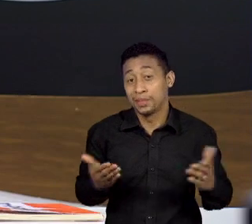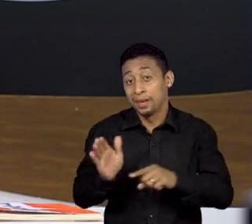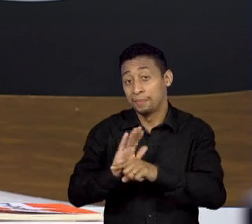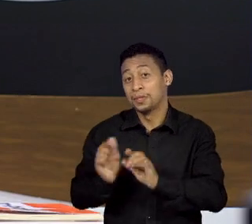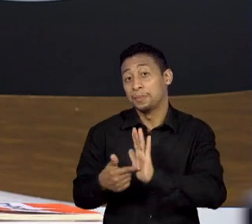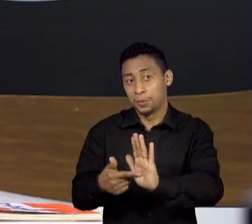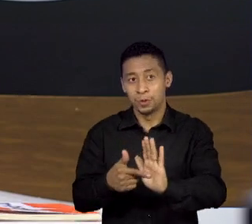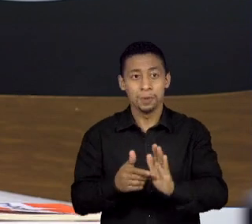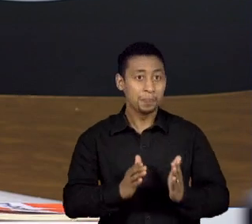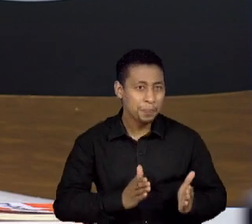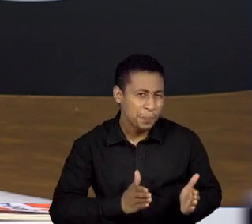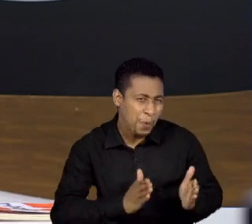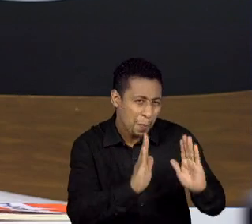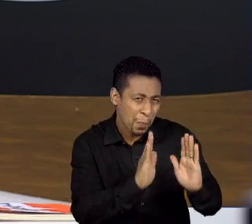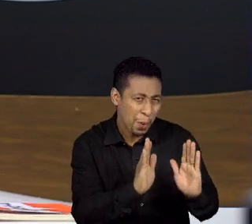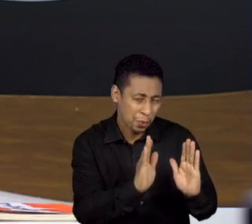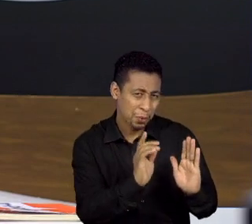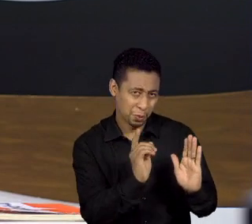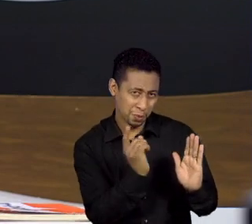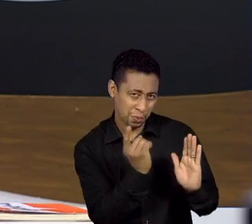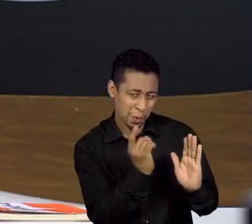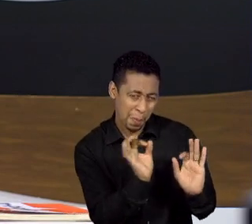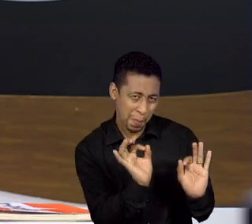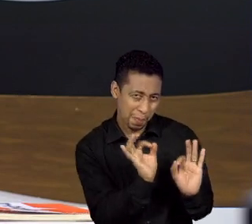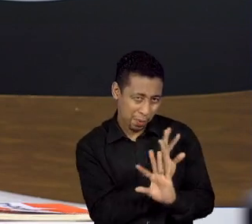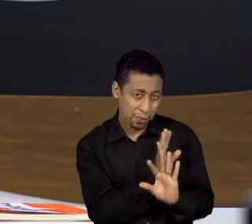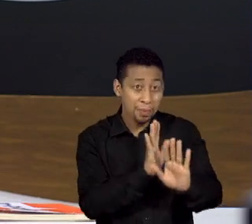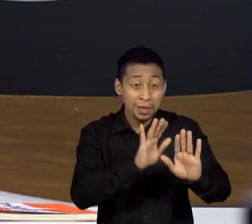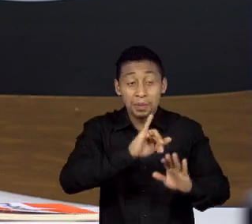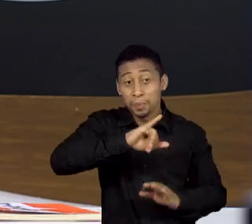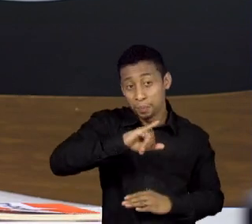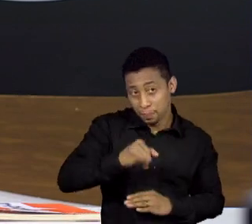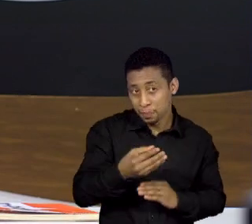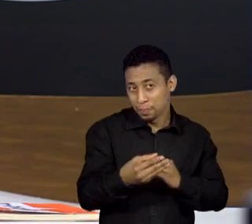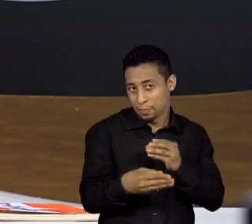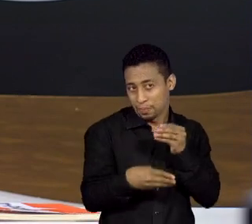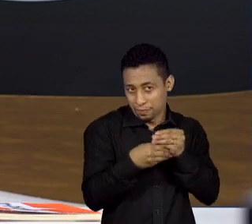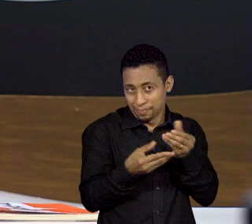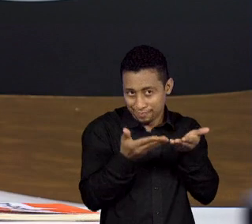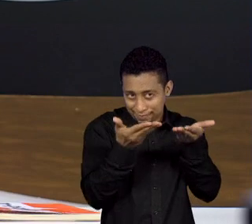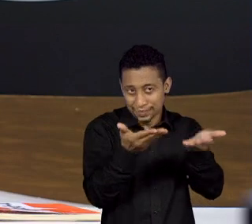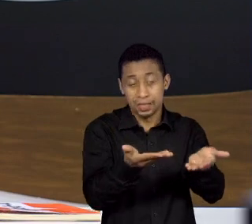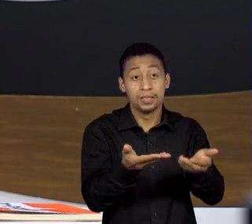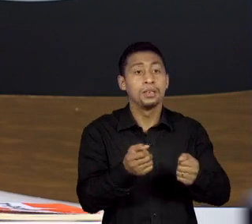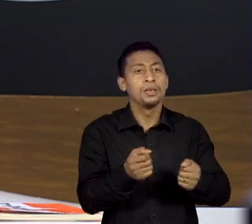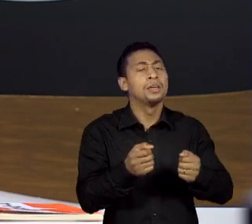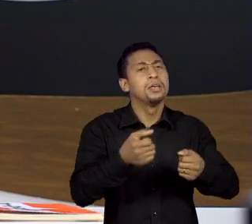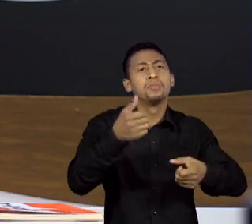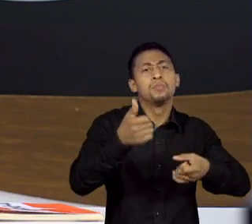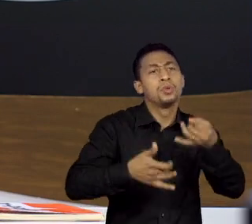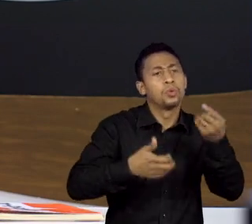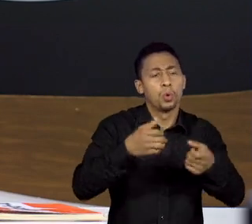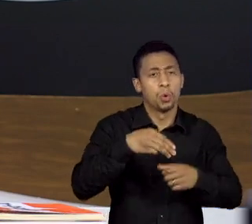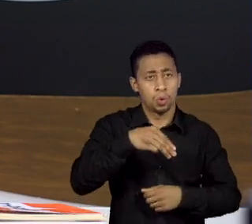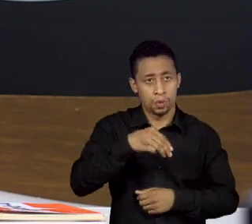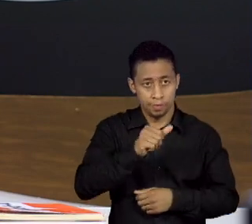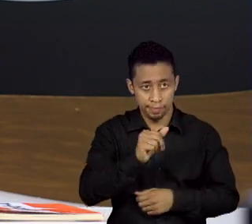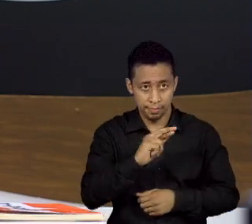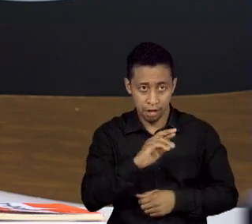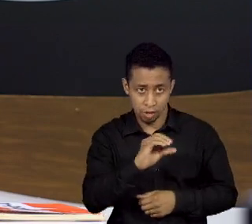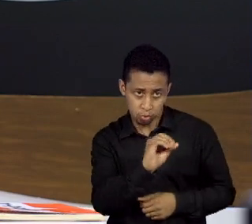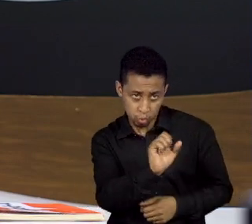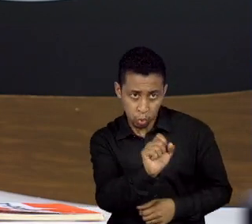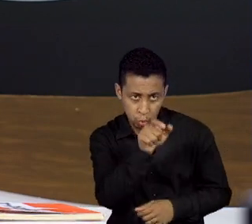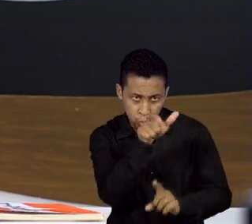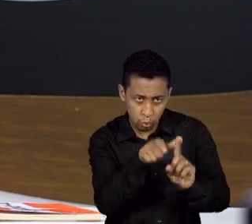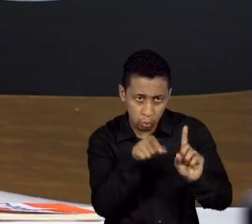bloco já, mas para pegar carona nesse tema, isso também foi uma escolha para explicar o fato do Marcos conseguir ser mais,